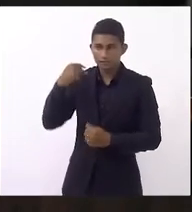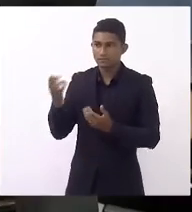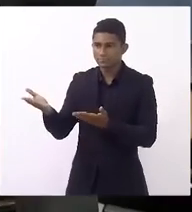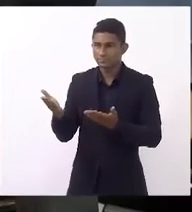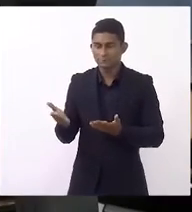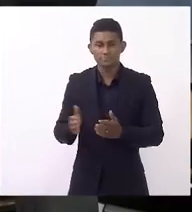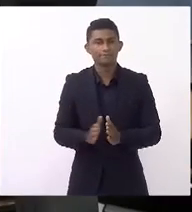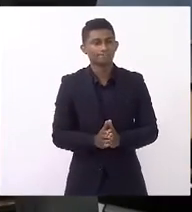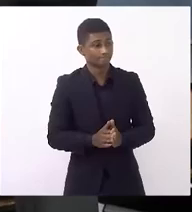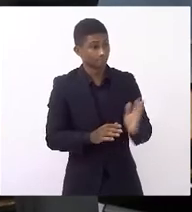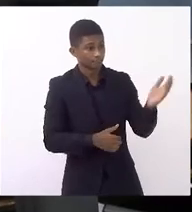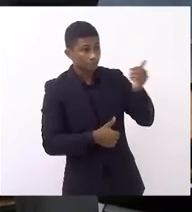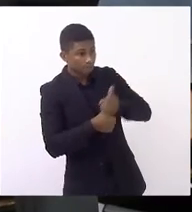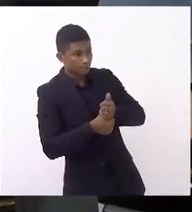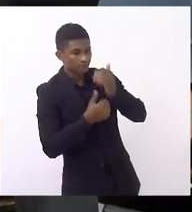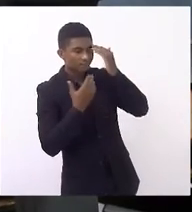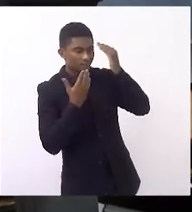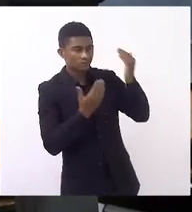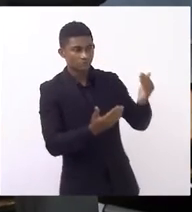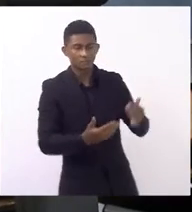obrigado.